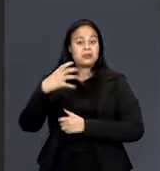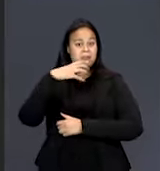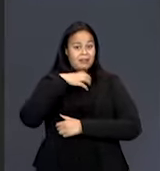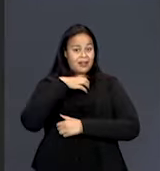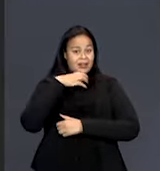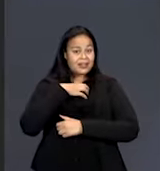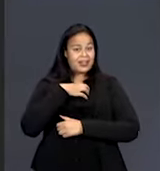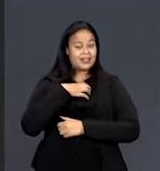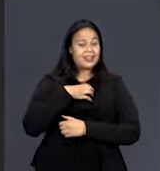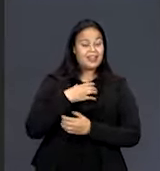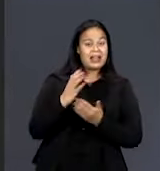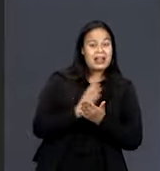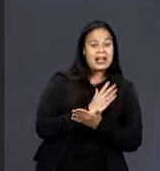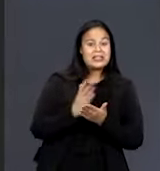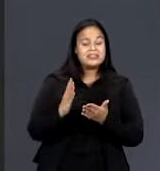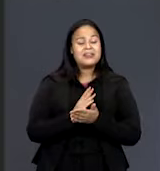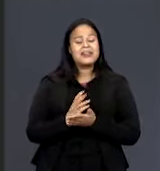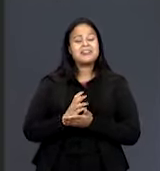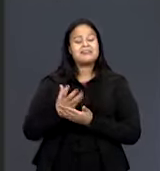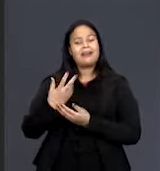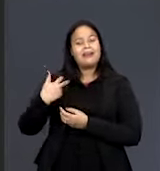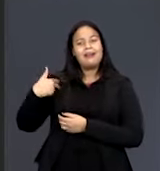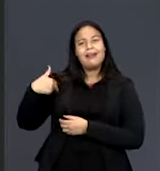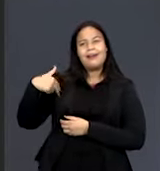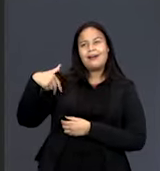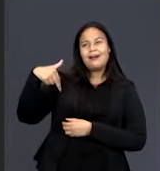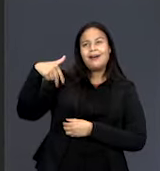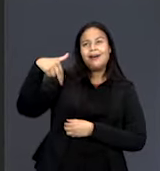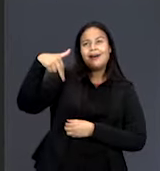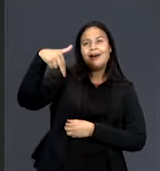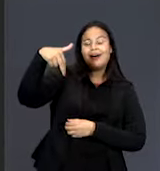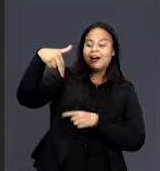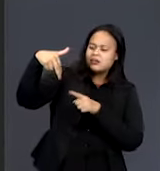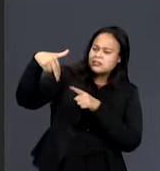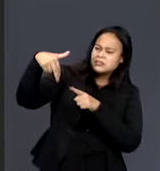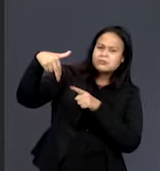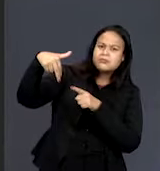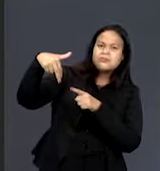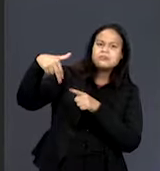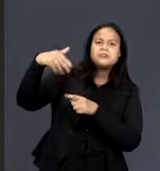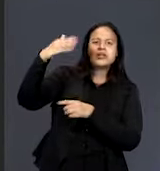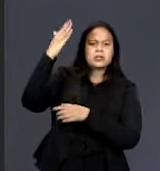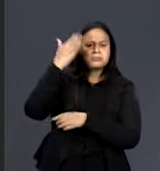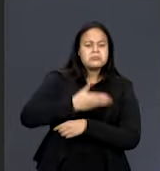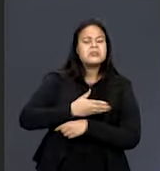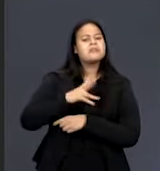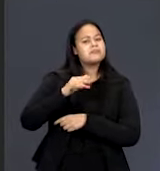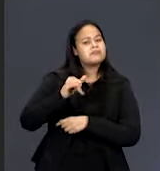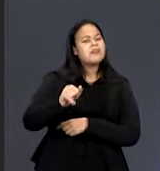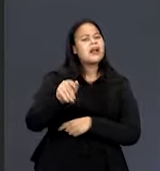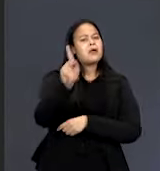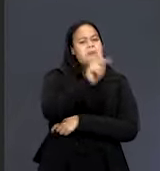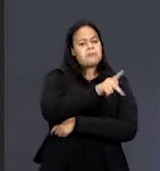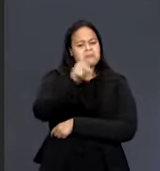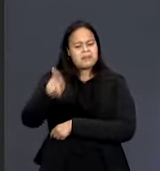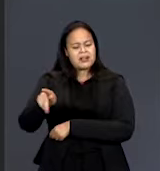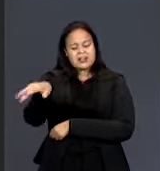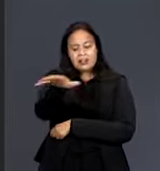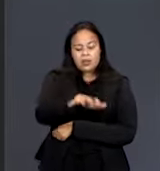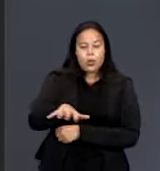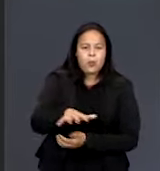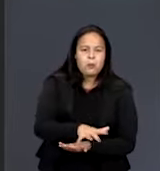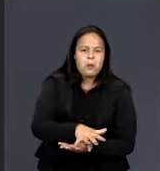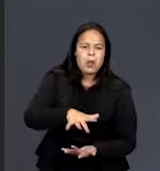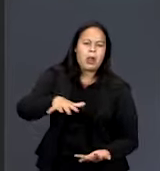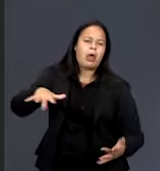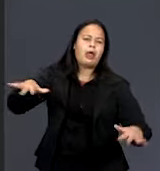dia menos dia vai subir bem devagar. E passo a passo vai cumprindo a profecia do beato que dizia que o sertão ia alagar.